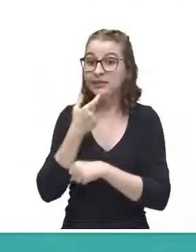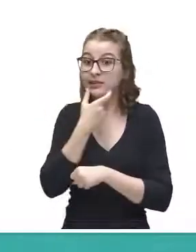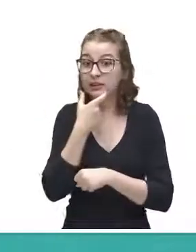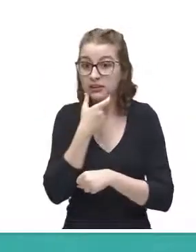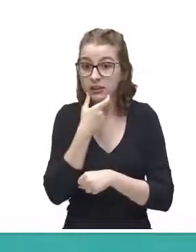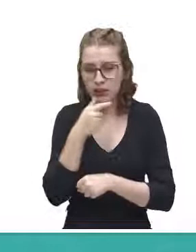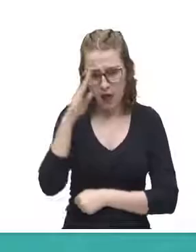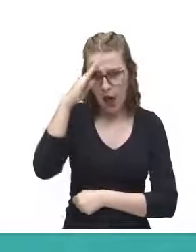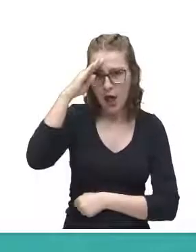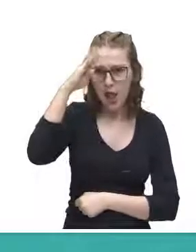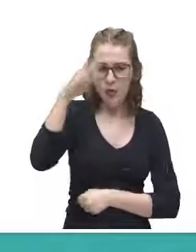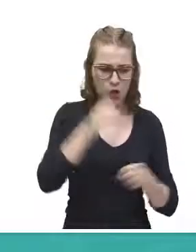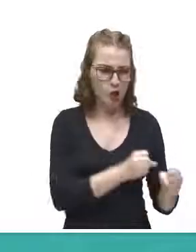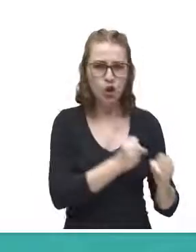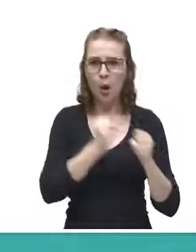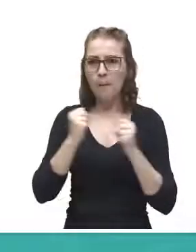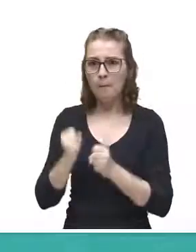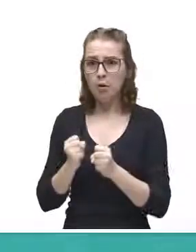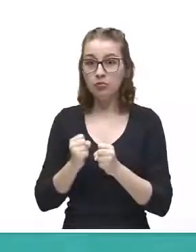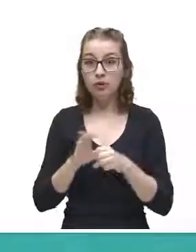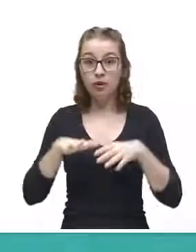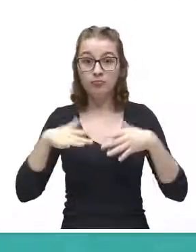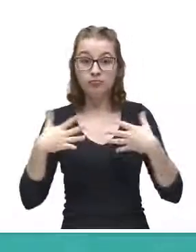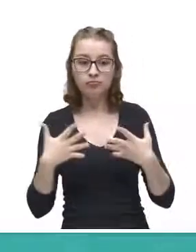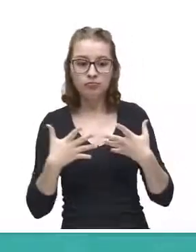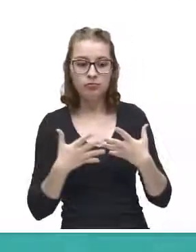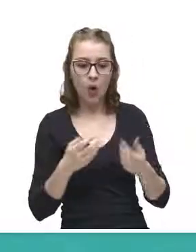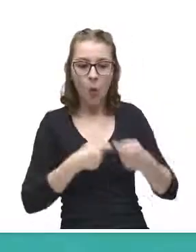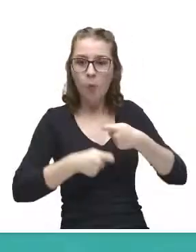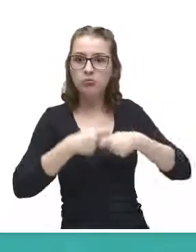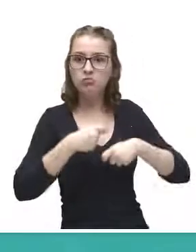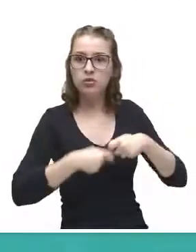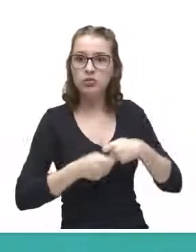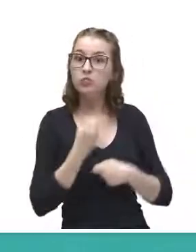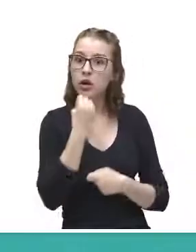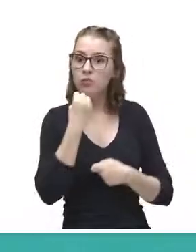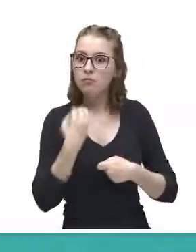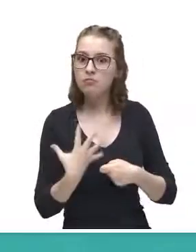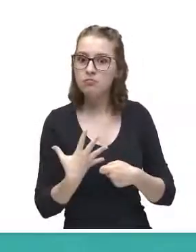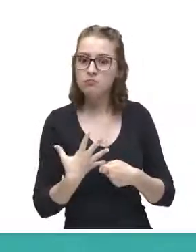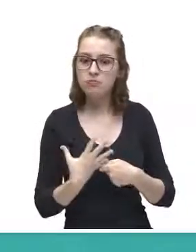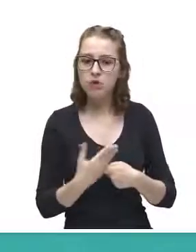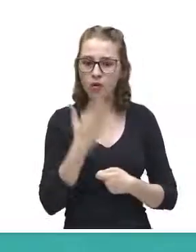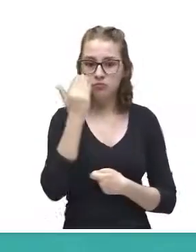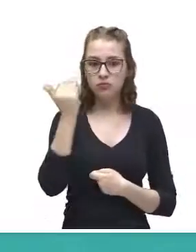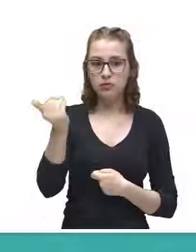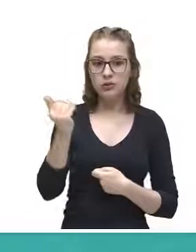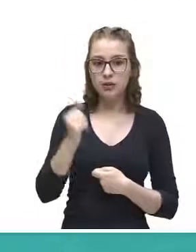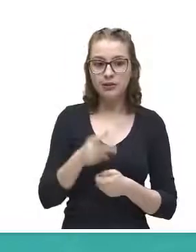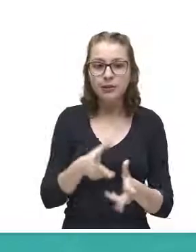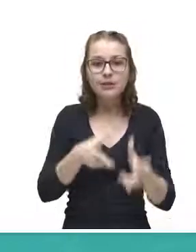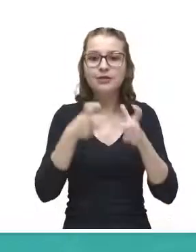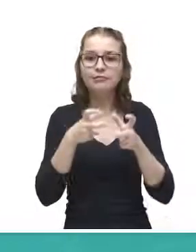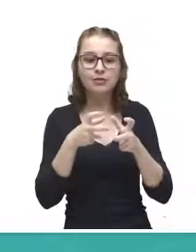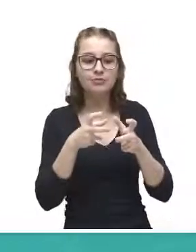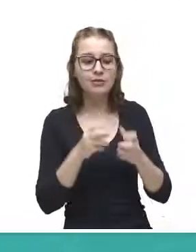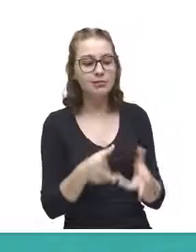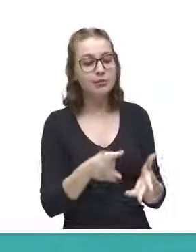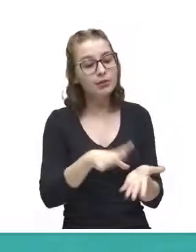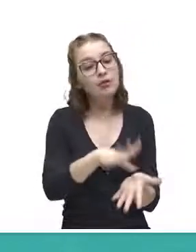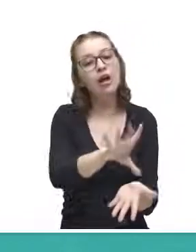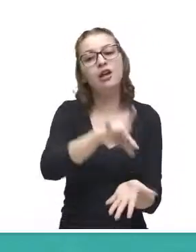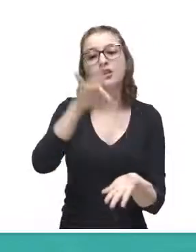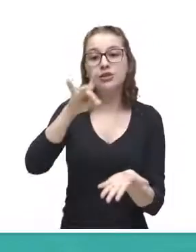acabaram pegando um local que tinha uma importância muito grande, que era o Observatório de Greenwich. Então, através